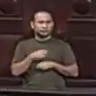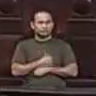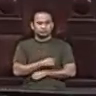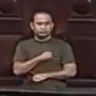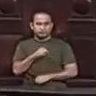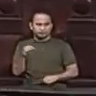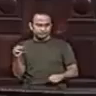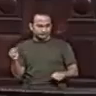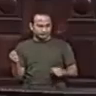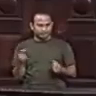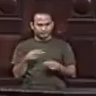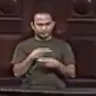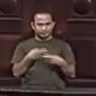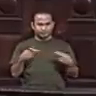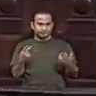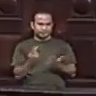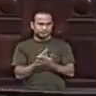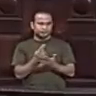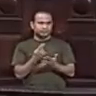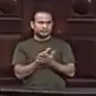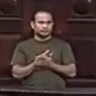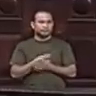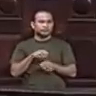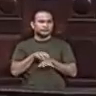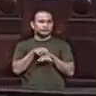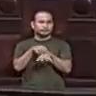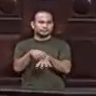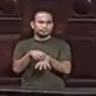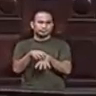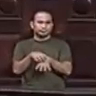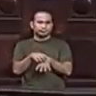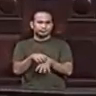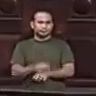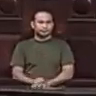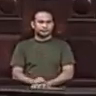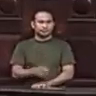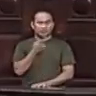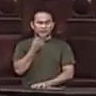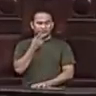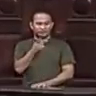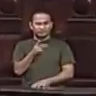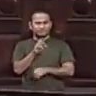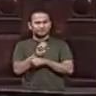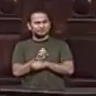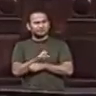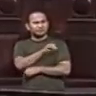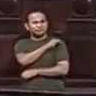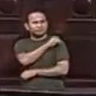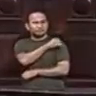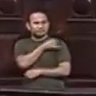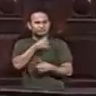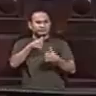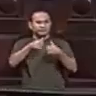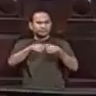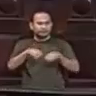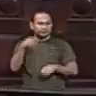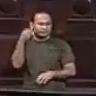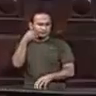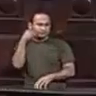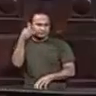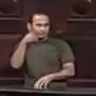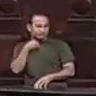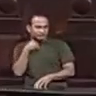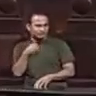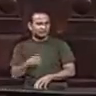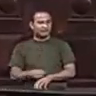máfia do transporte público do Brasil. Eu digo que o estado do Rio de Janeiro está fadado ao fracasso